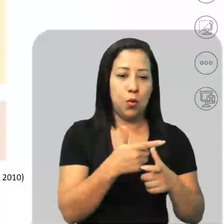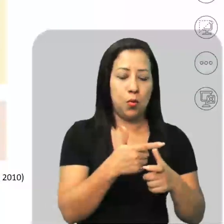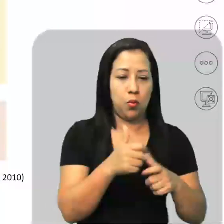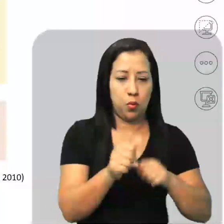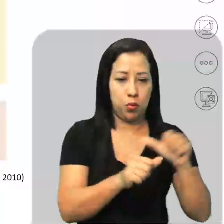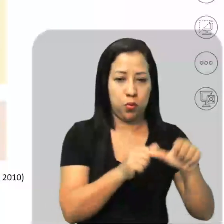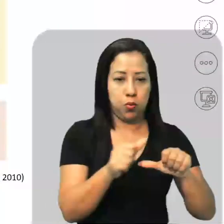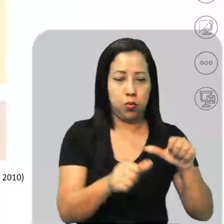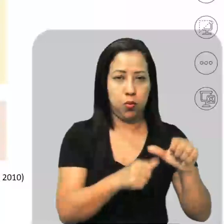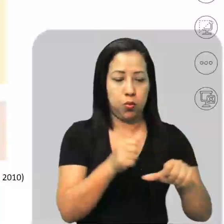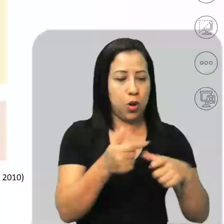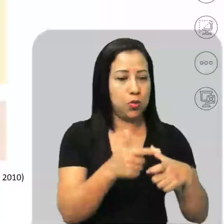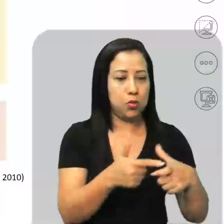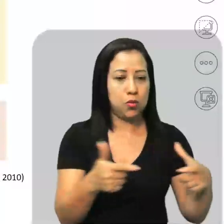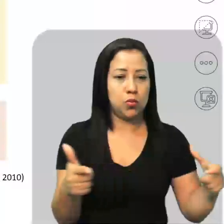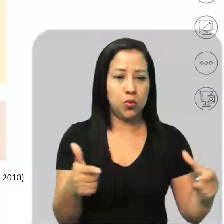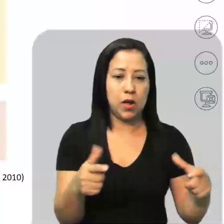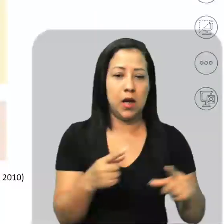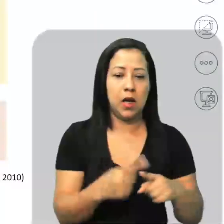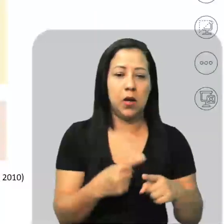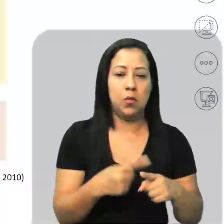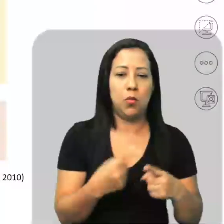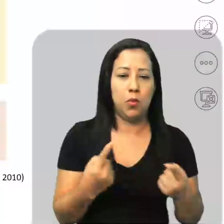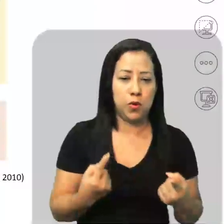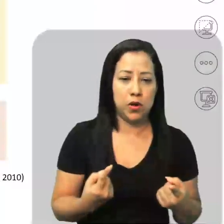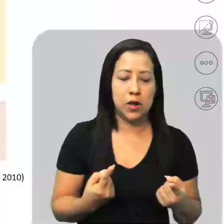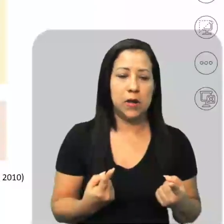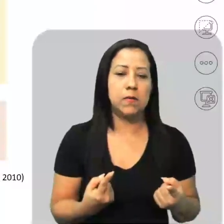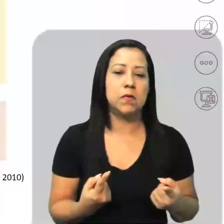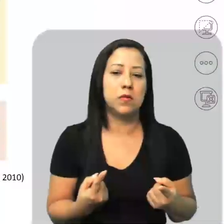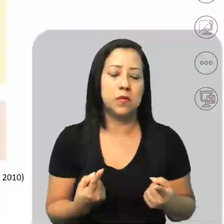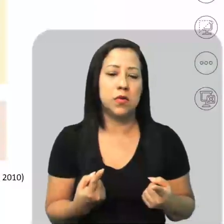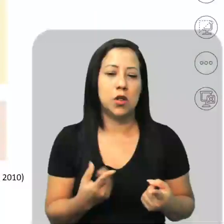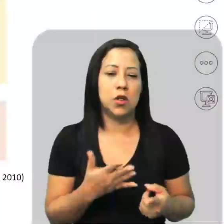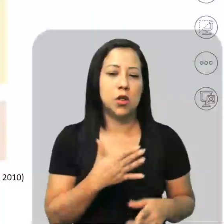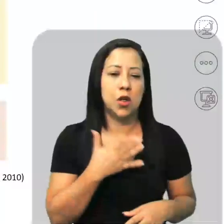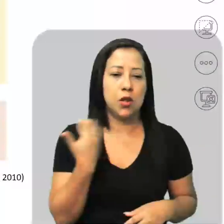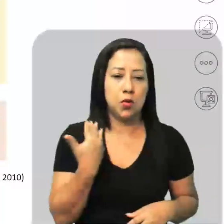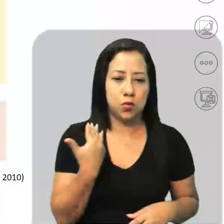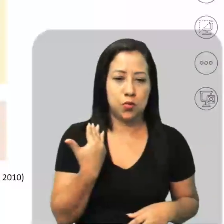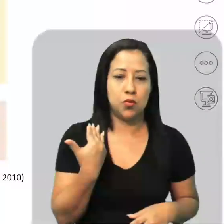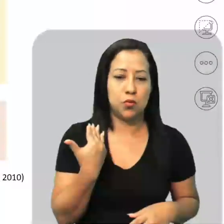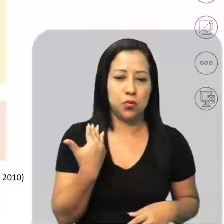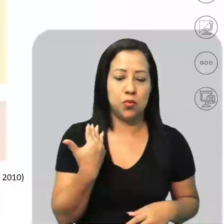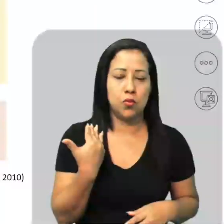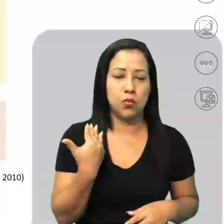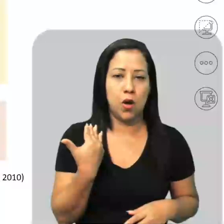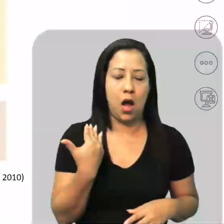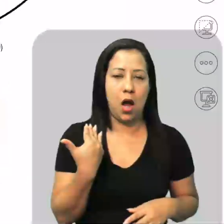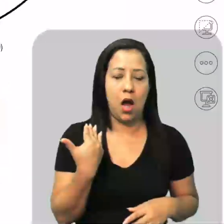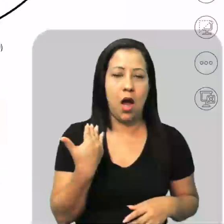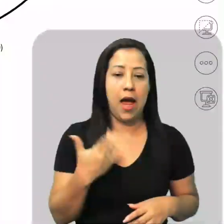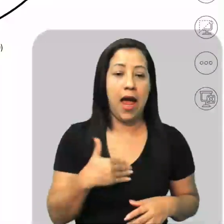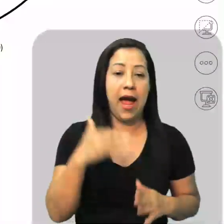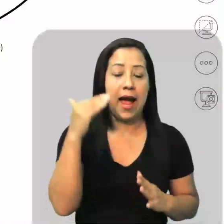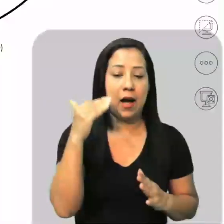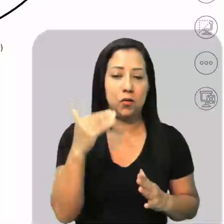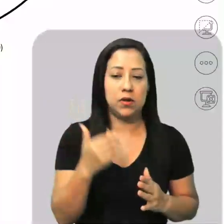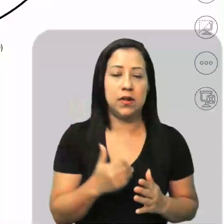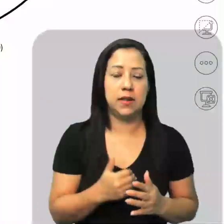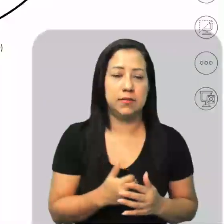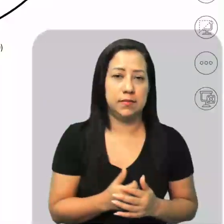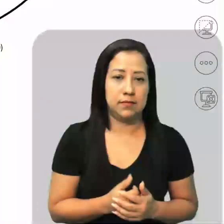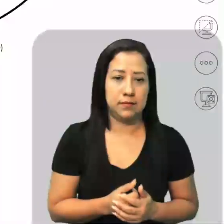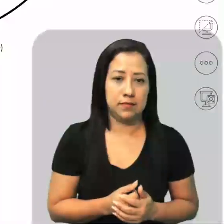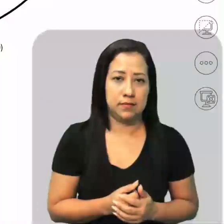às conquistas da medicina e à infraestrutura do saneamento de higiene. Taxa de natalidade alta, elevado crescimento